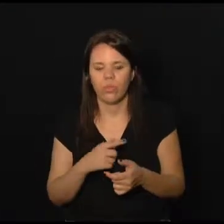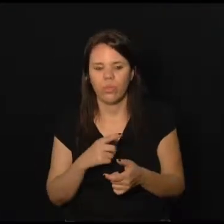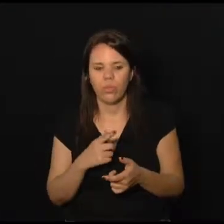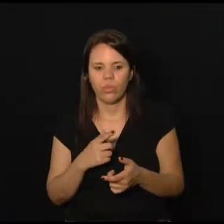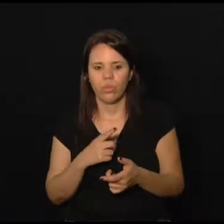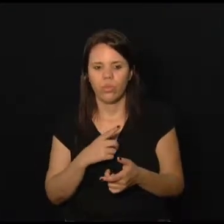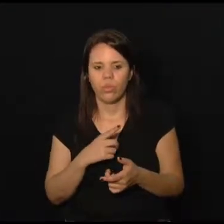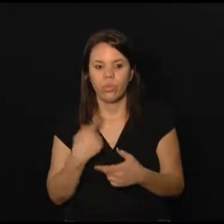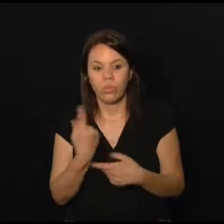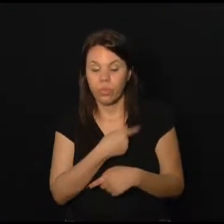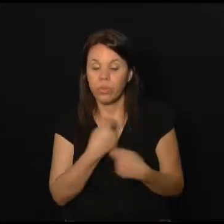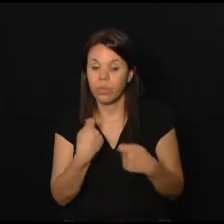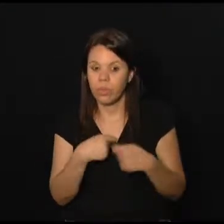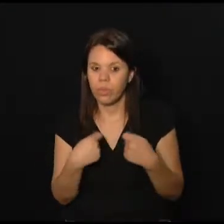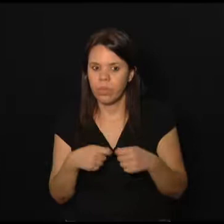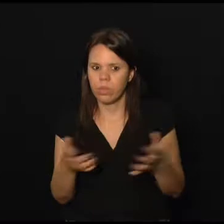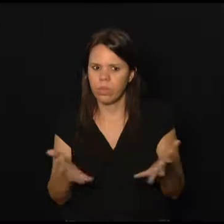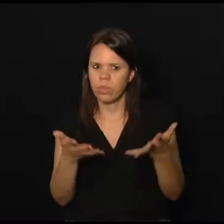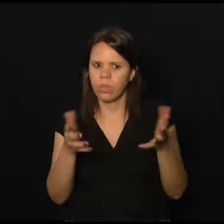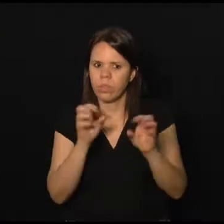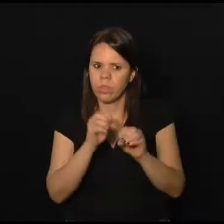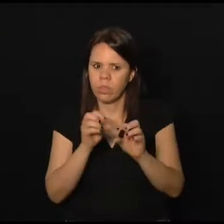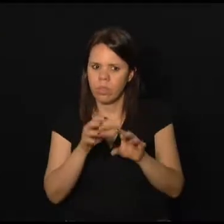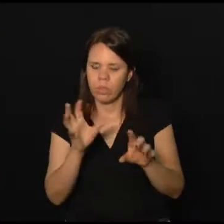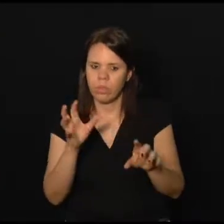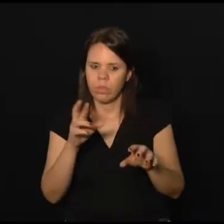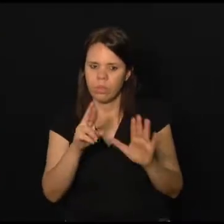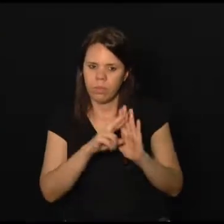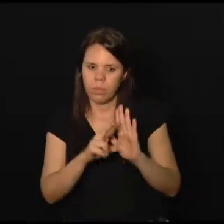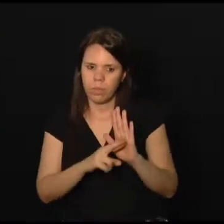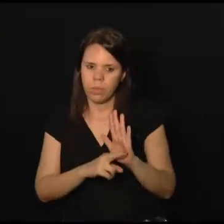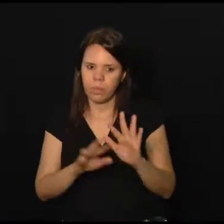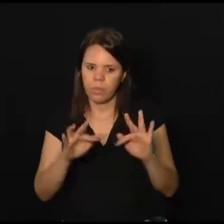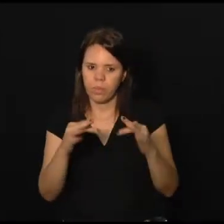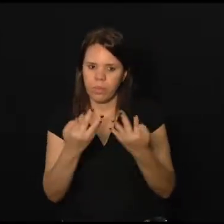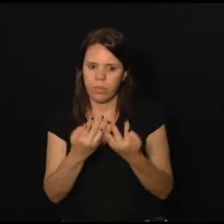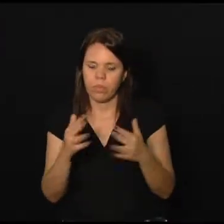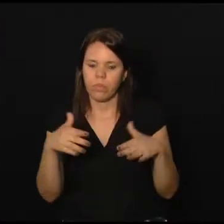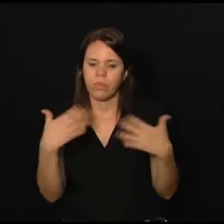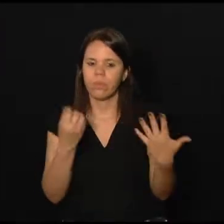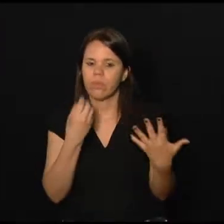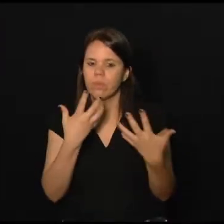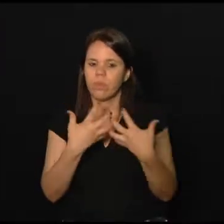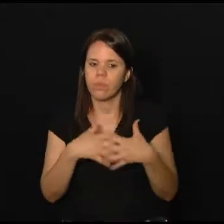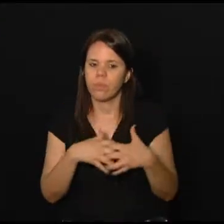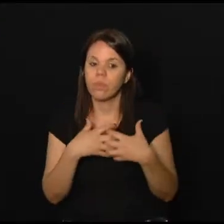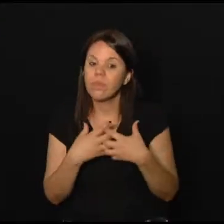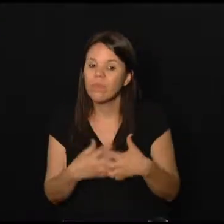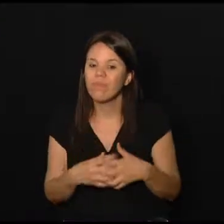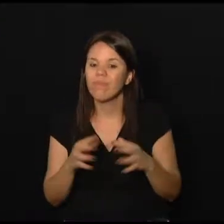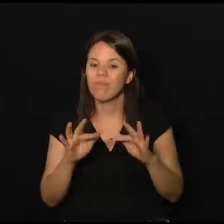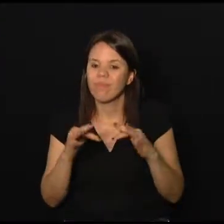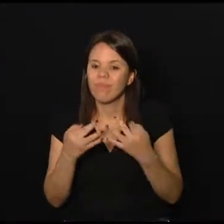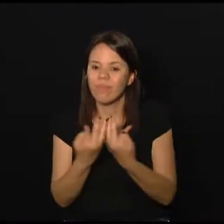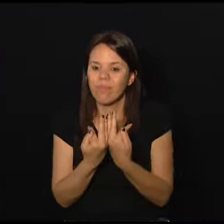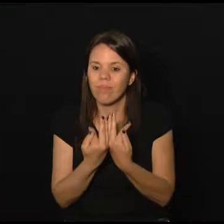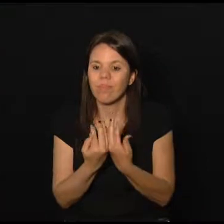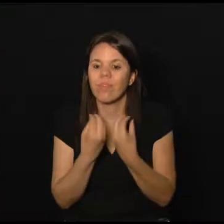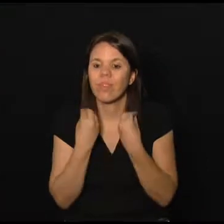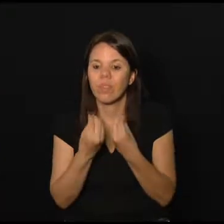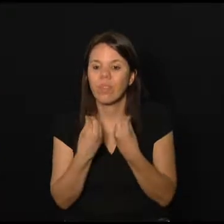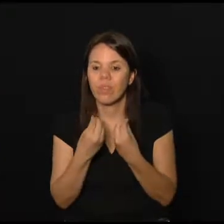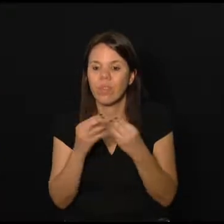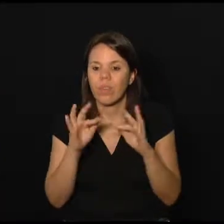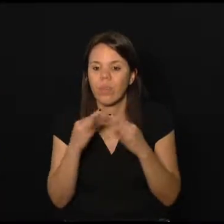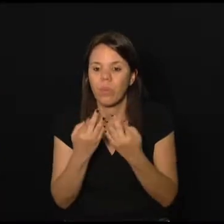as regras, né? As regras específicas da casa. Qual é o bom funcionamento da família? Né? Por que eu estou falando de família? Porque